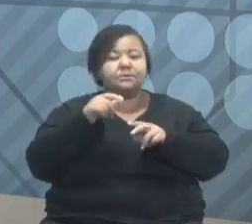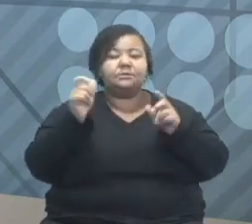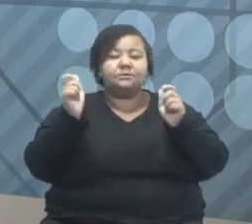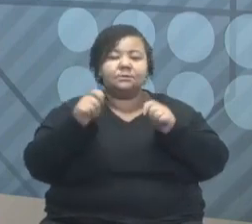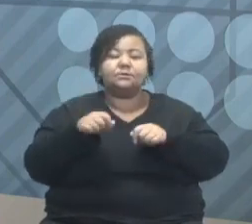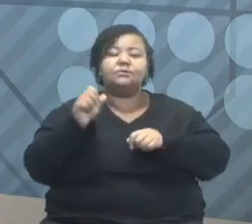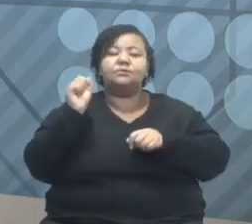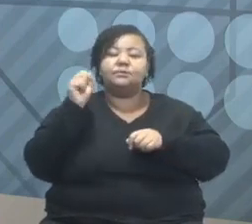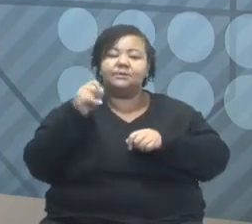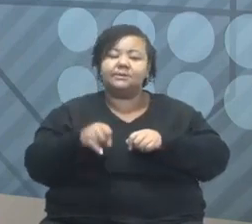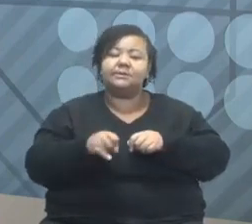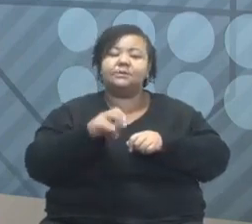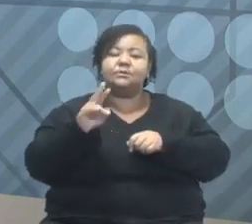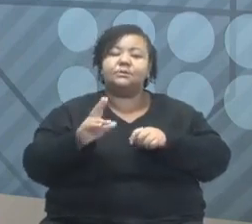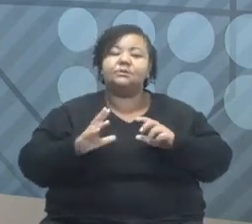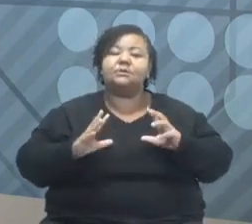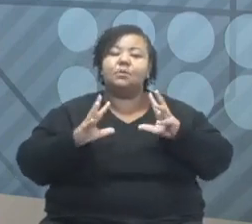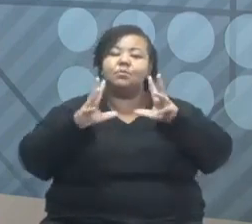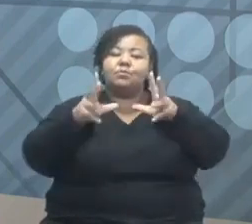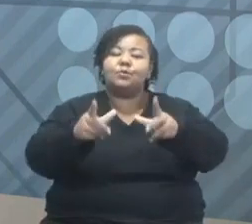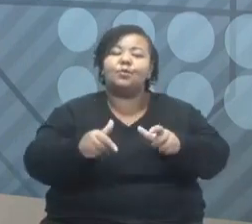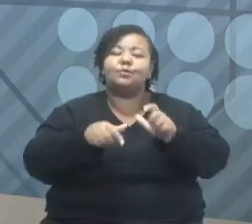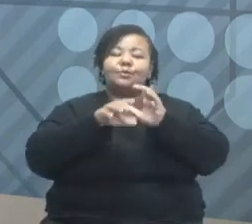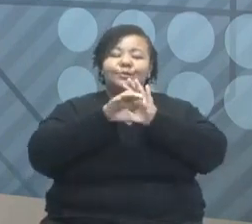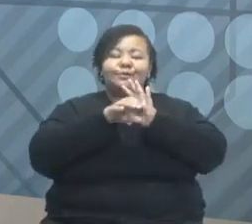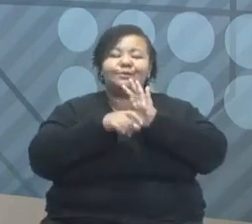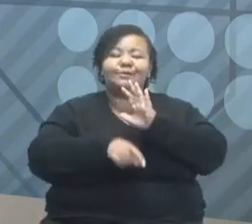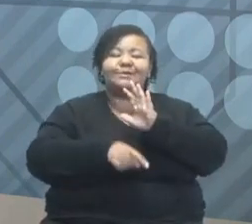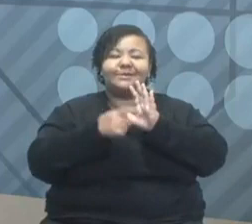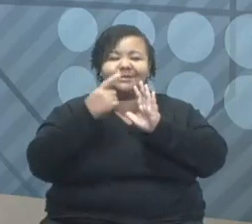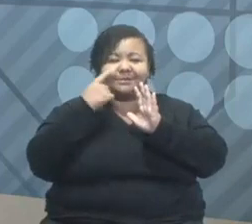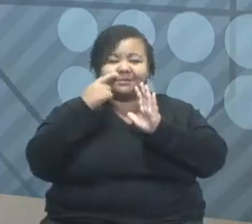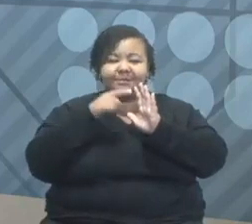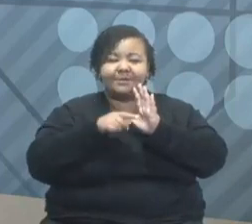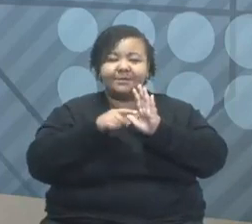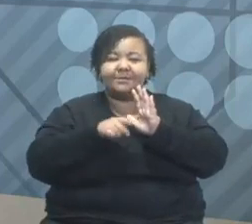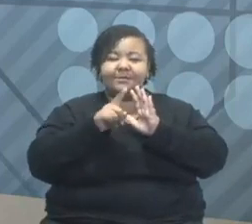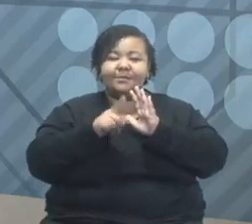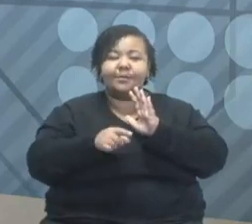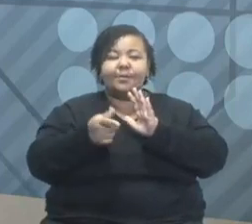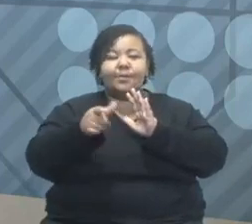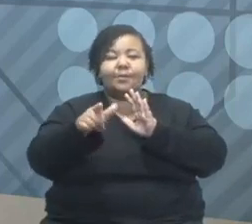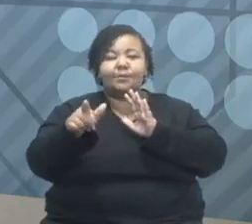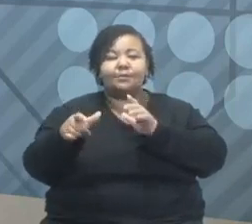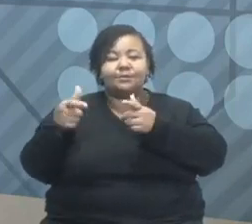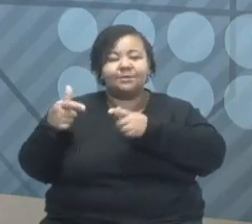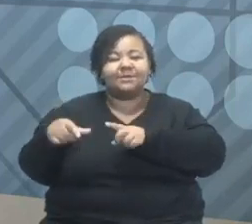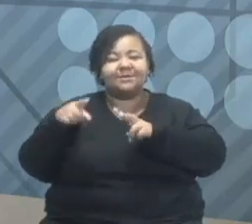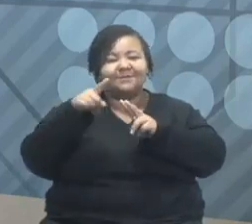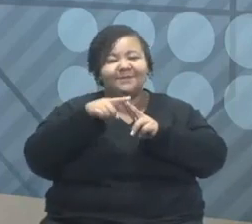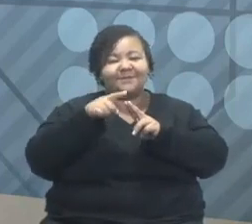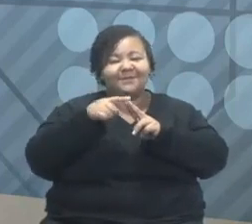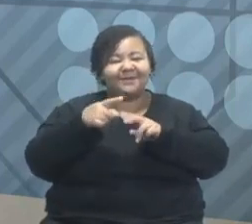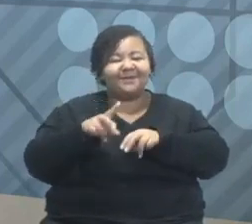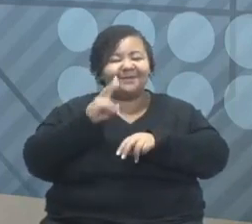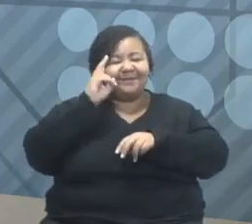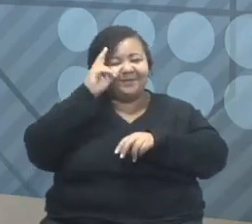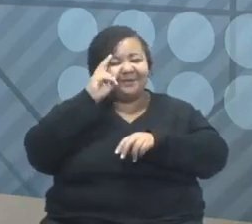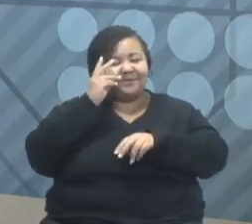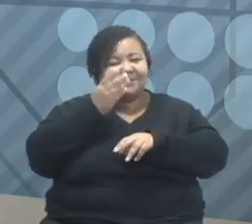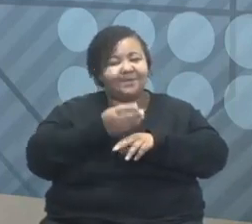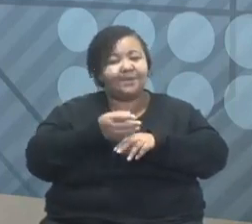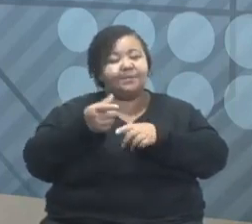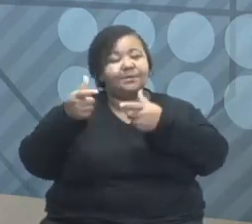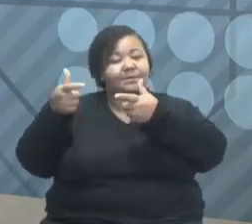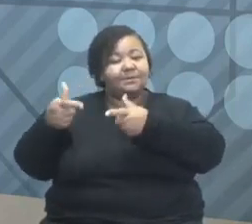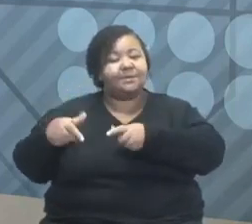possível, sim, você trabalhar com todos esses conceitos, abordando outros espaços vetoriais. Lembre-se sempre,